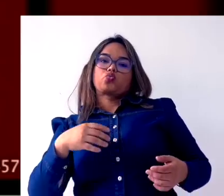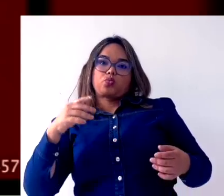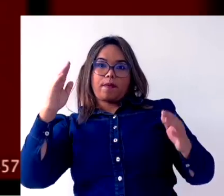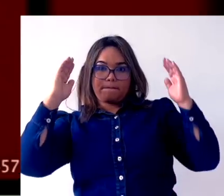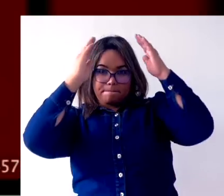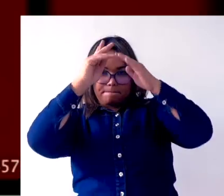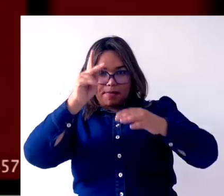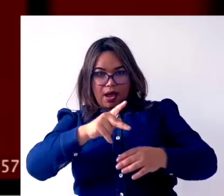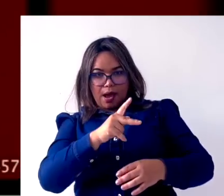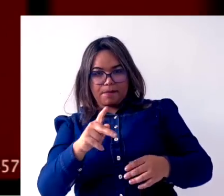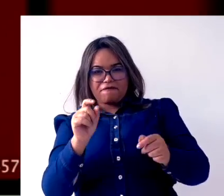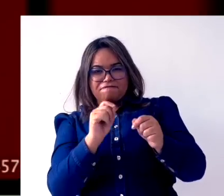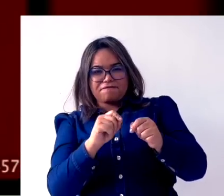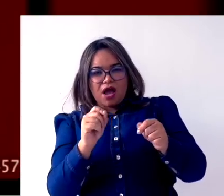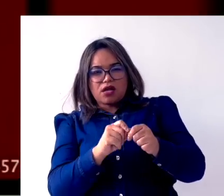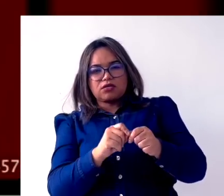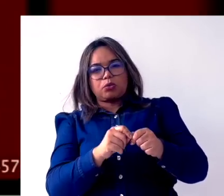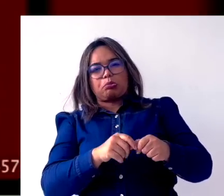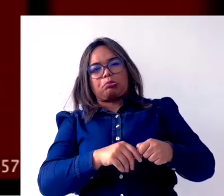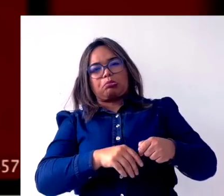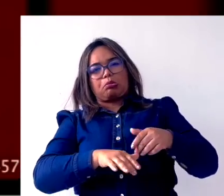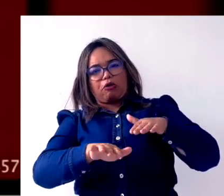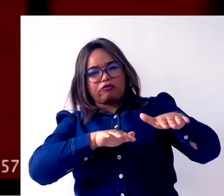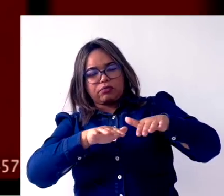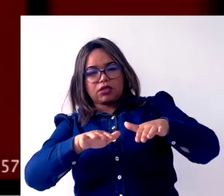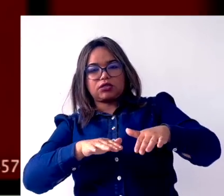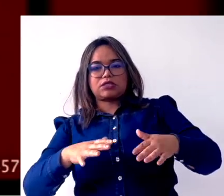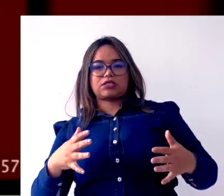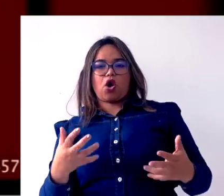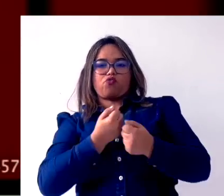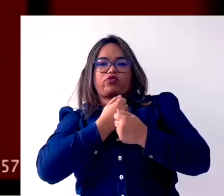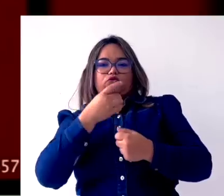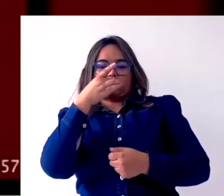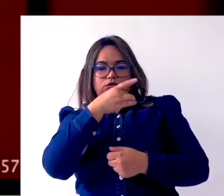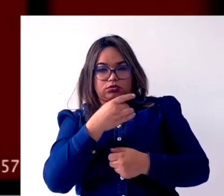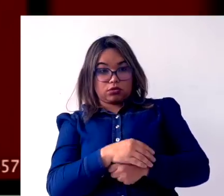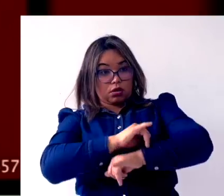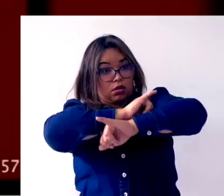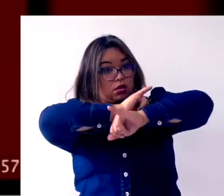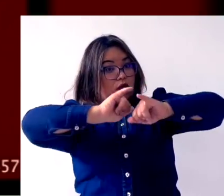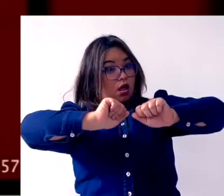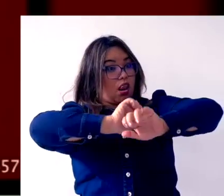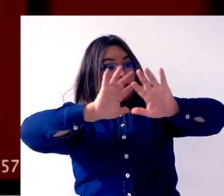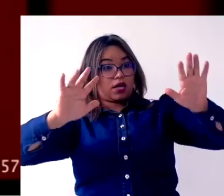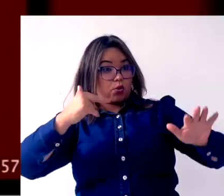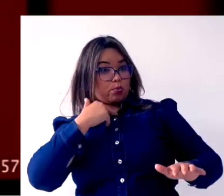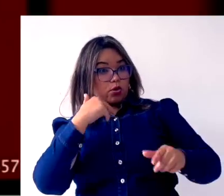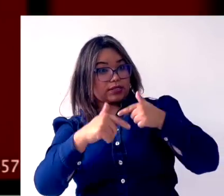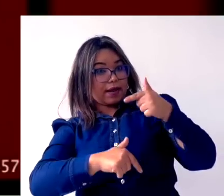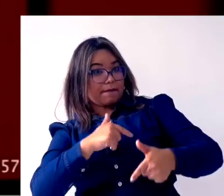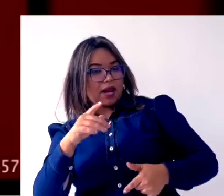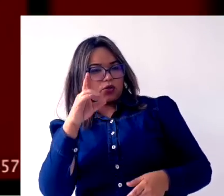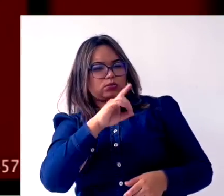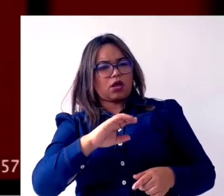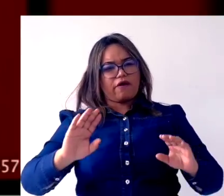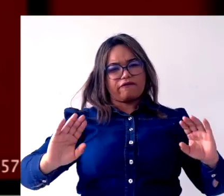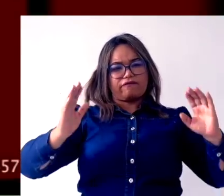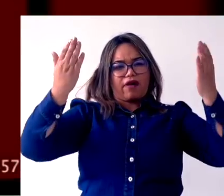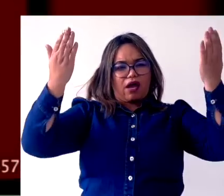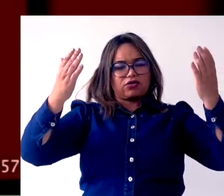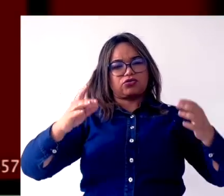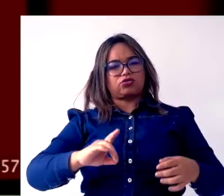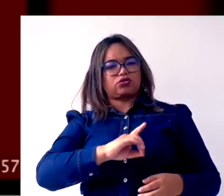domingo. Deixemos claro que não se deve trabalhar no domingo, porque no domingo se deve celebrar o dia do nosso